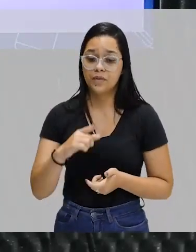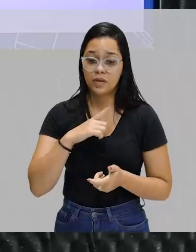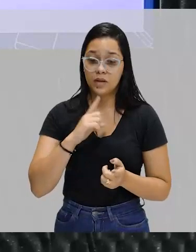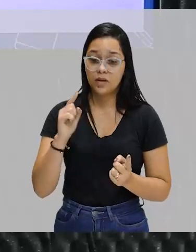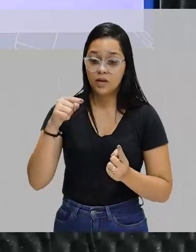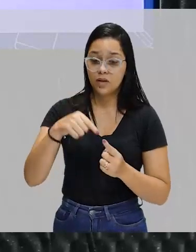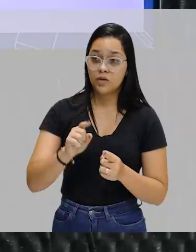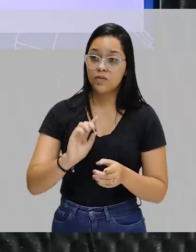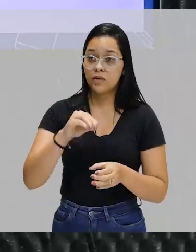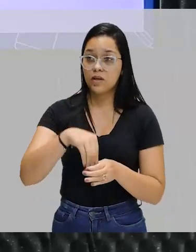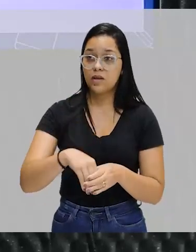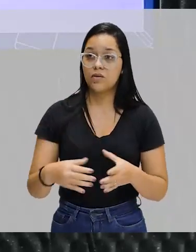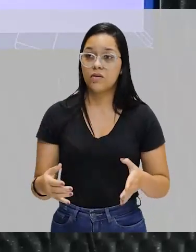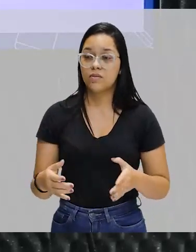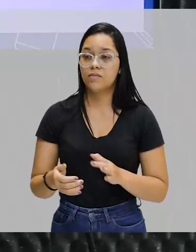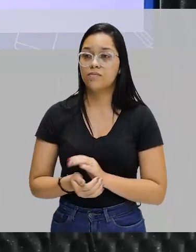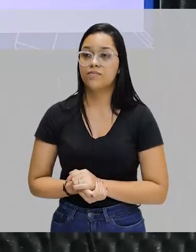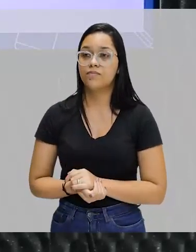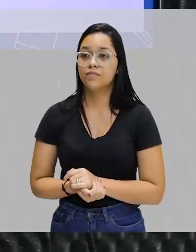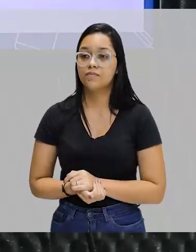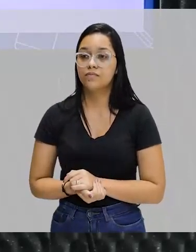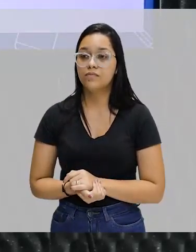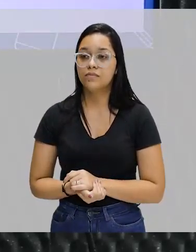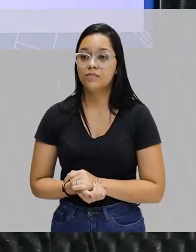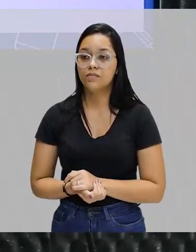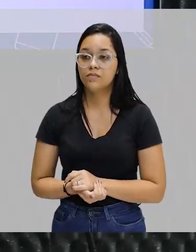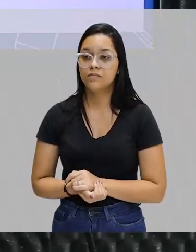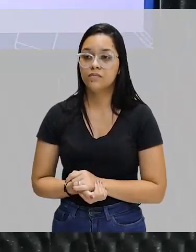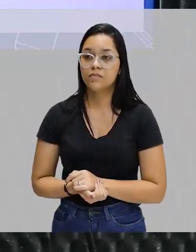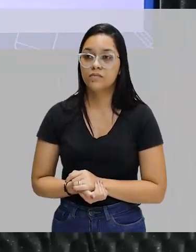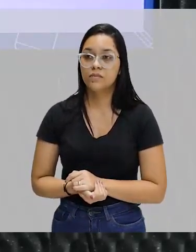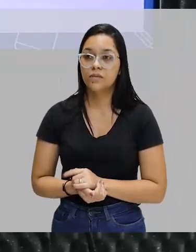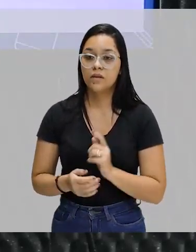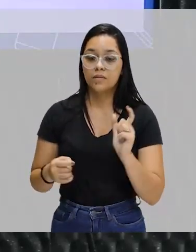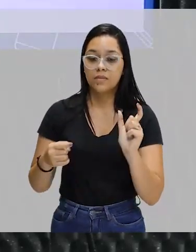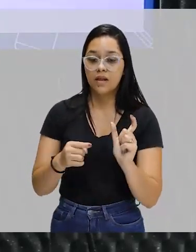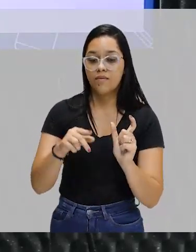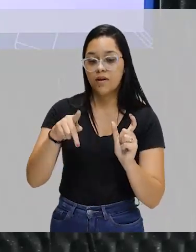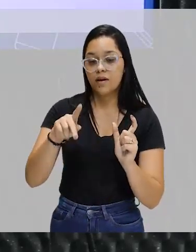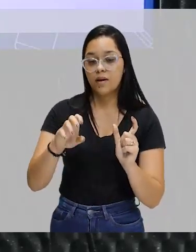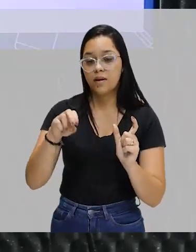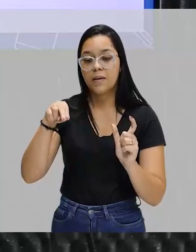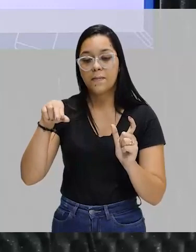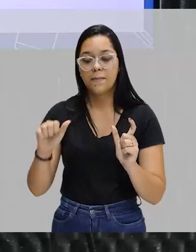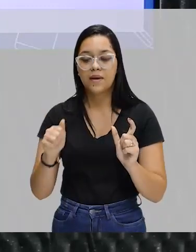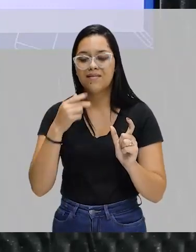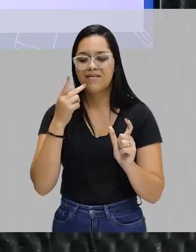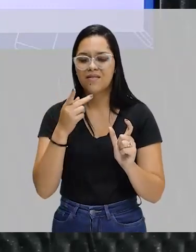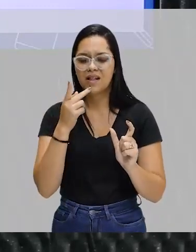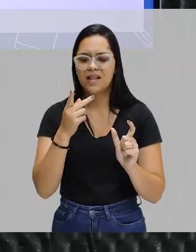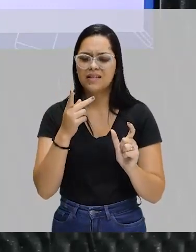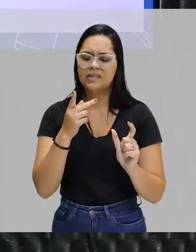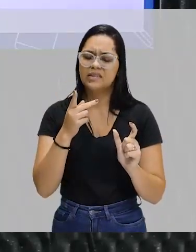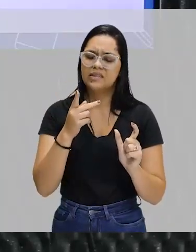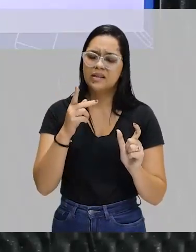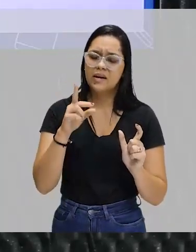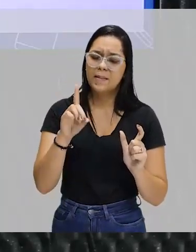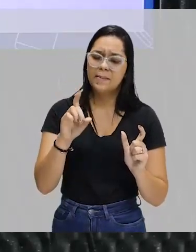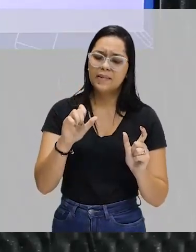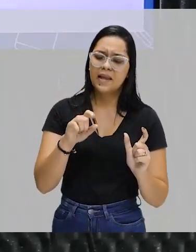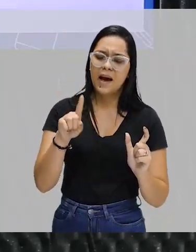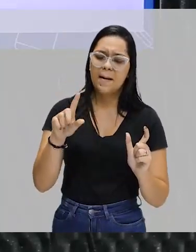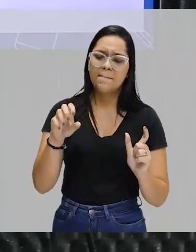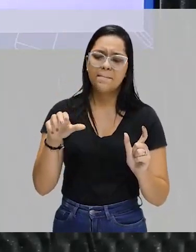função dentro aí desse cartaz. A palavra pena. quando ele diz da pena, nós